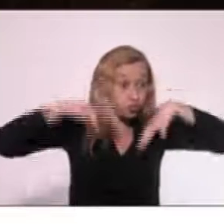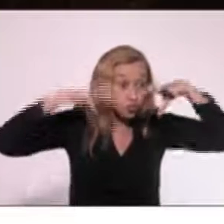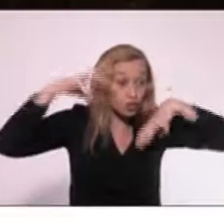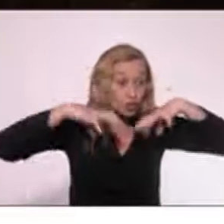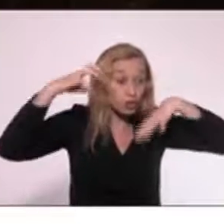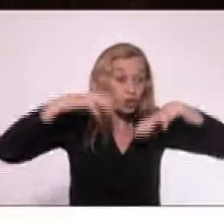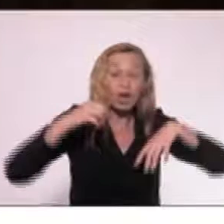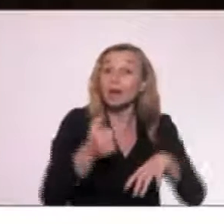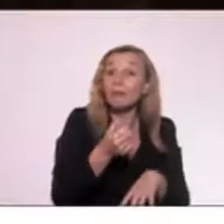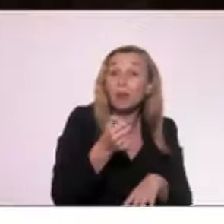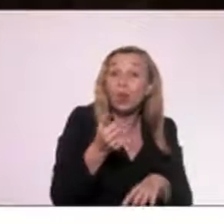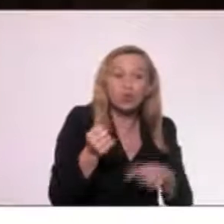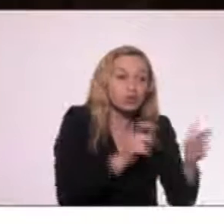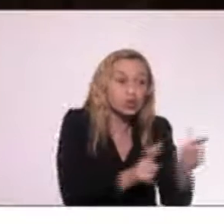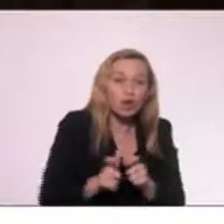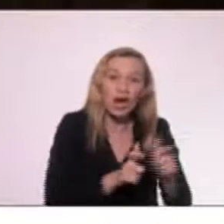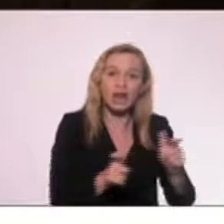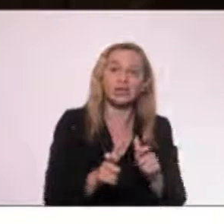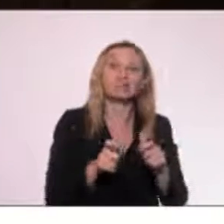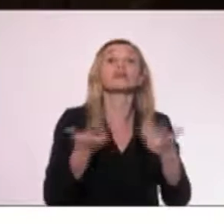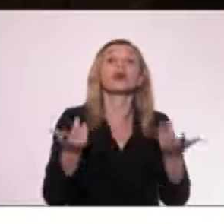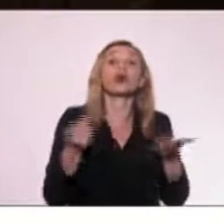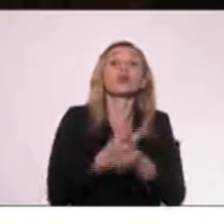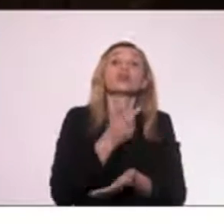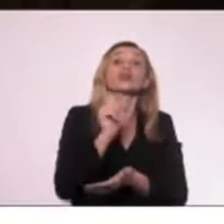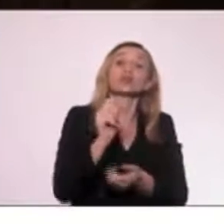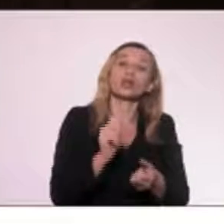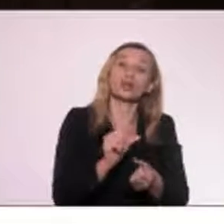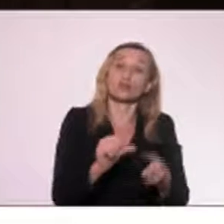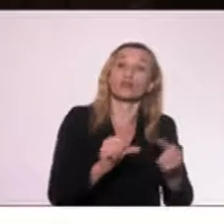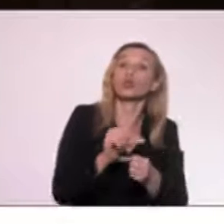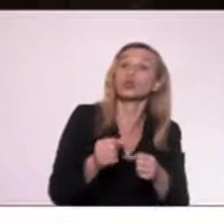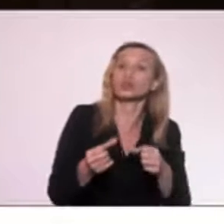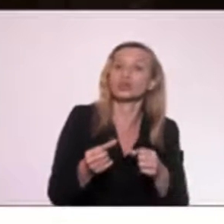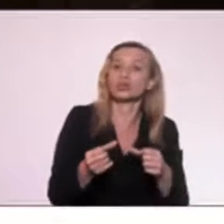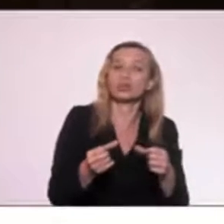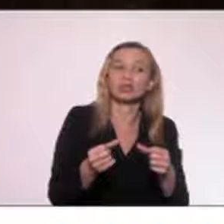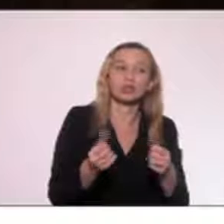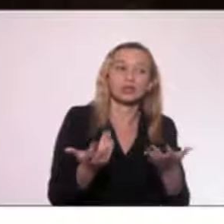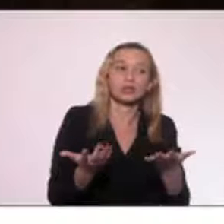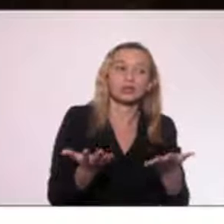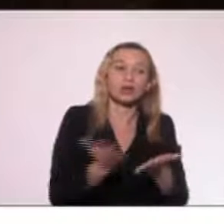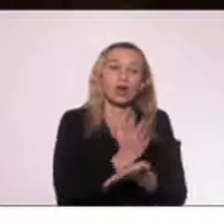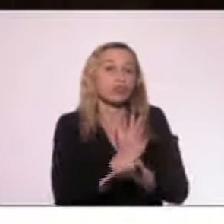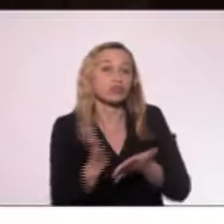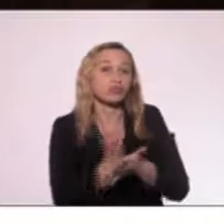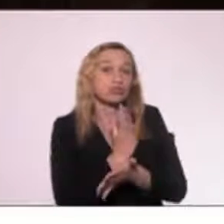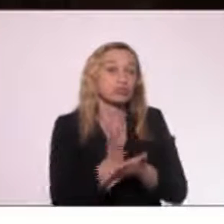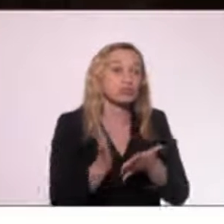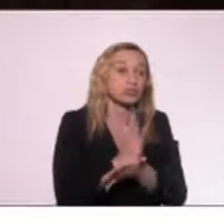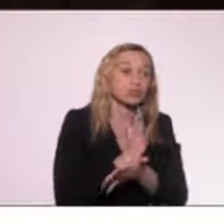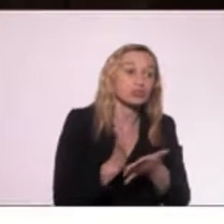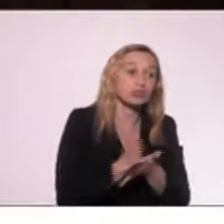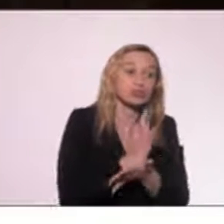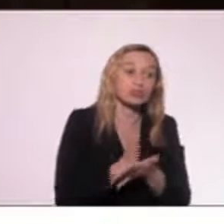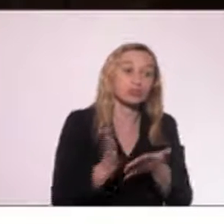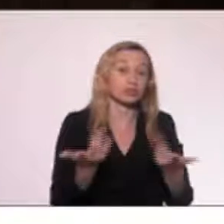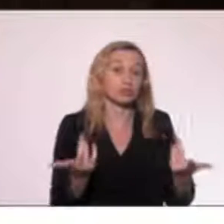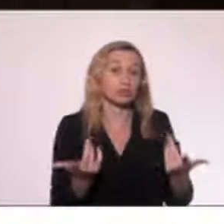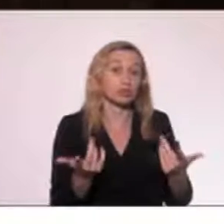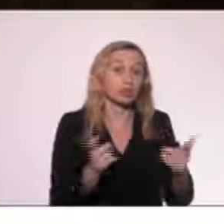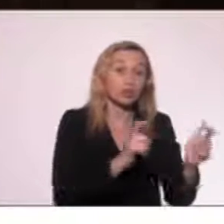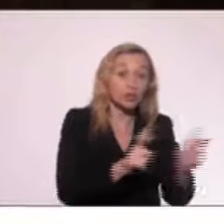poucos lugares. E com isso muda os aspectos ambientais e